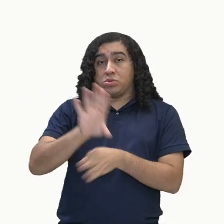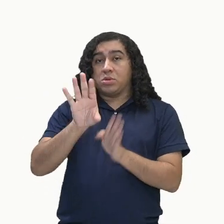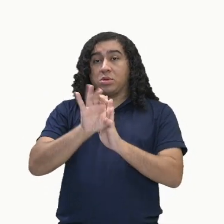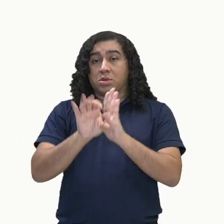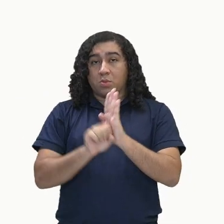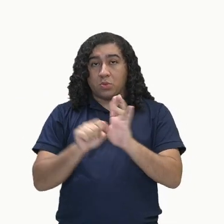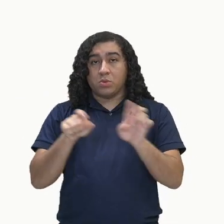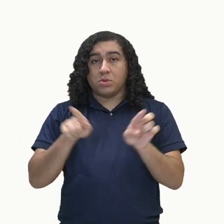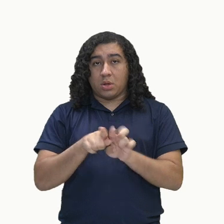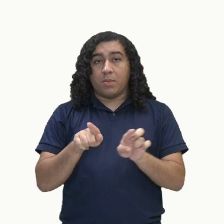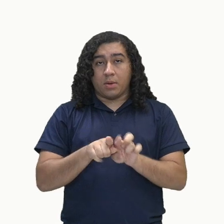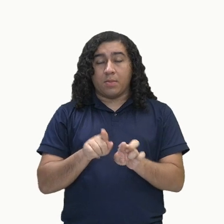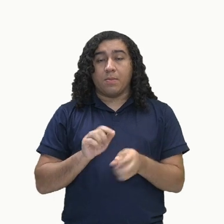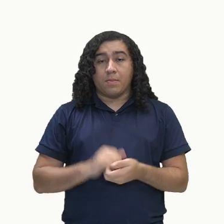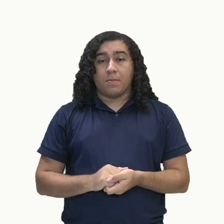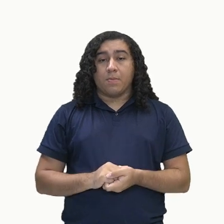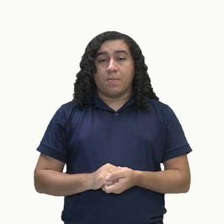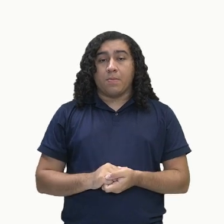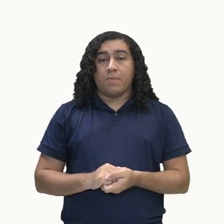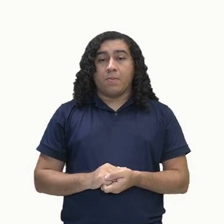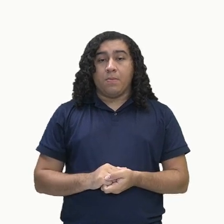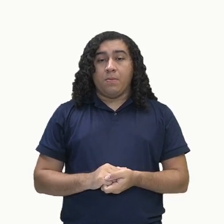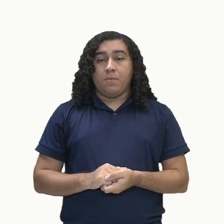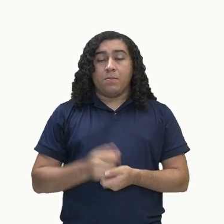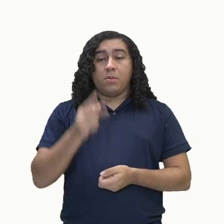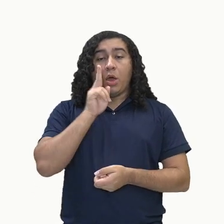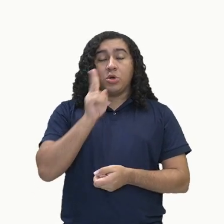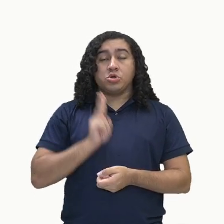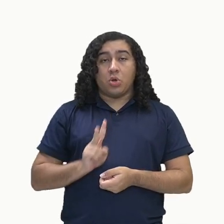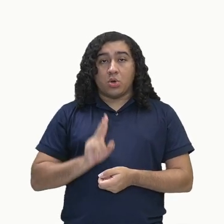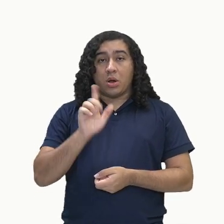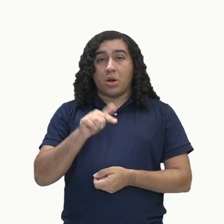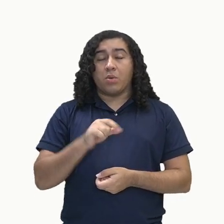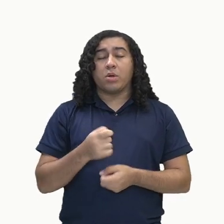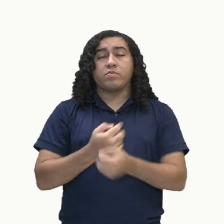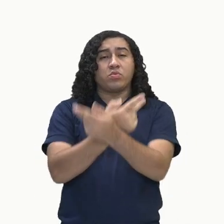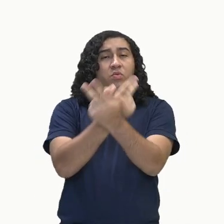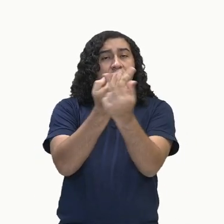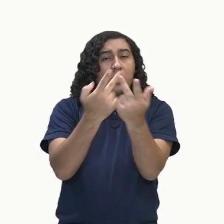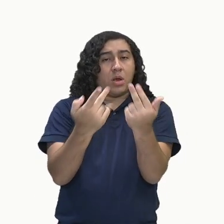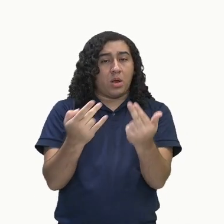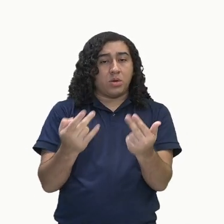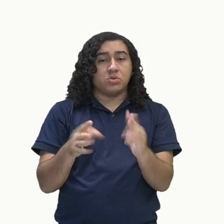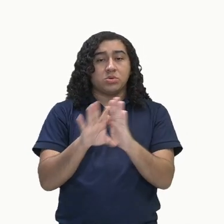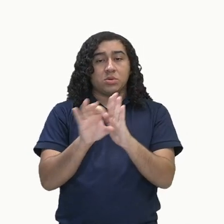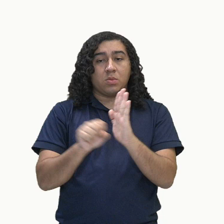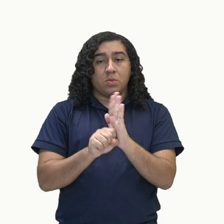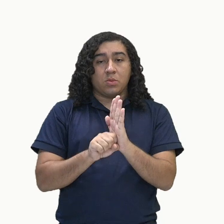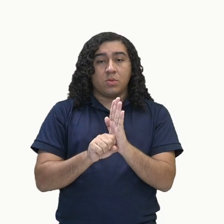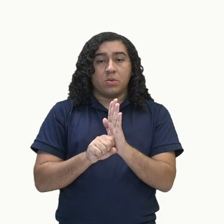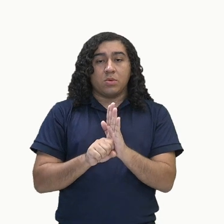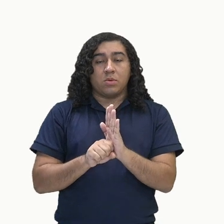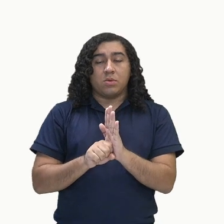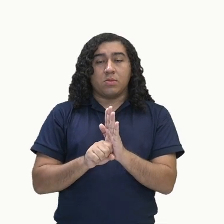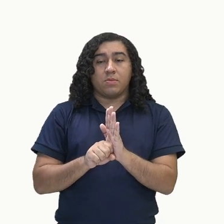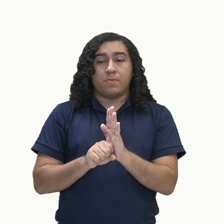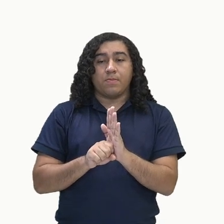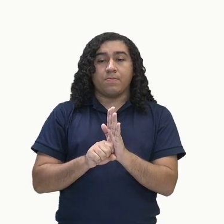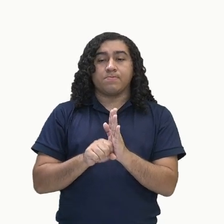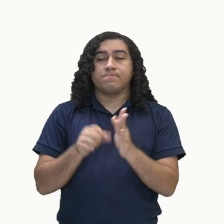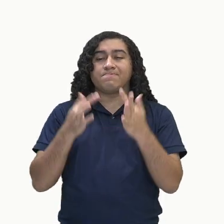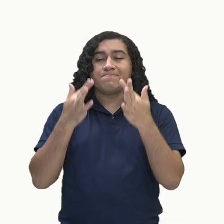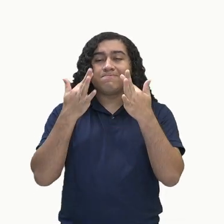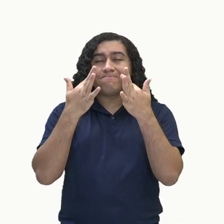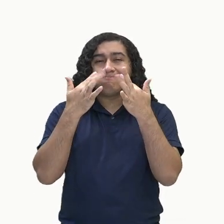símbolos. A história está repleta de símbolos. Para pensar,